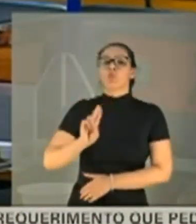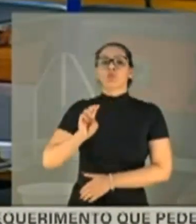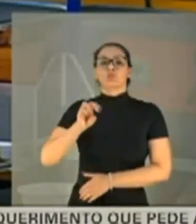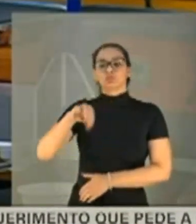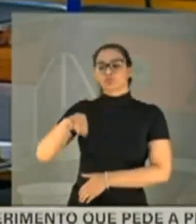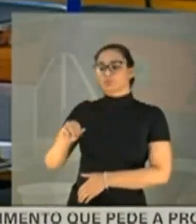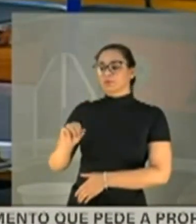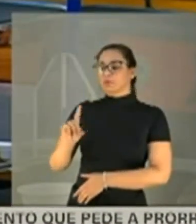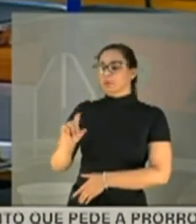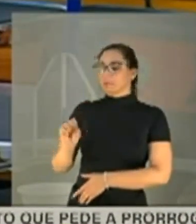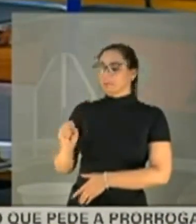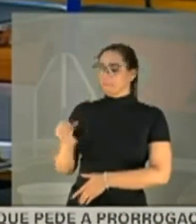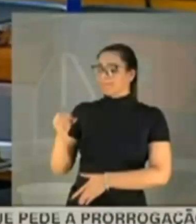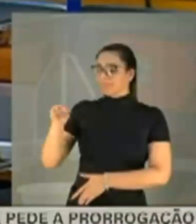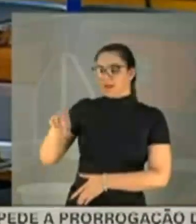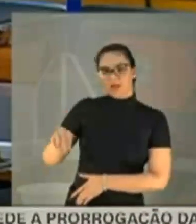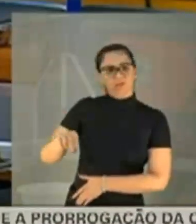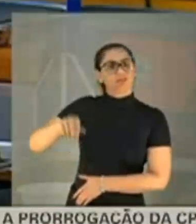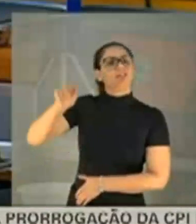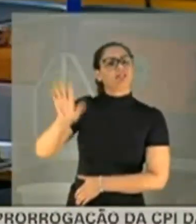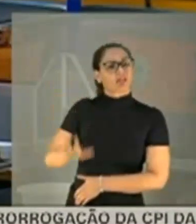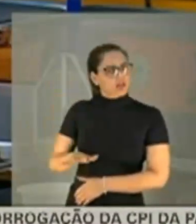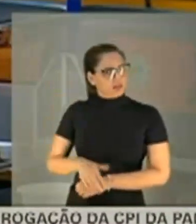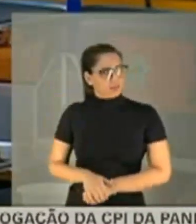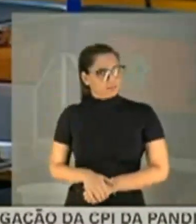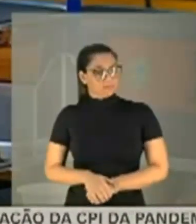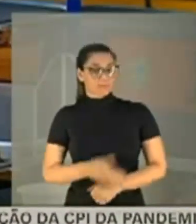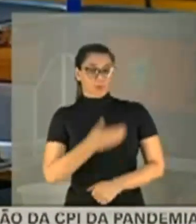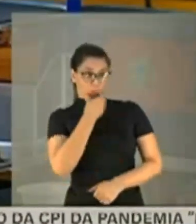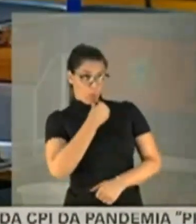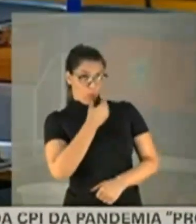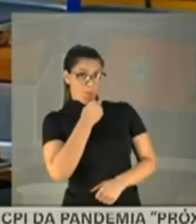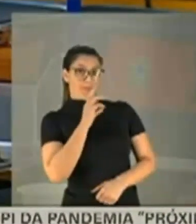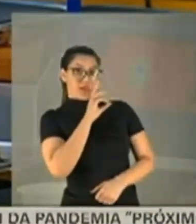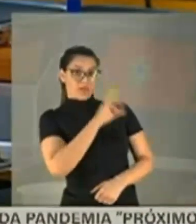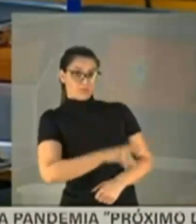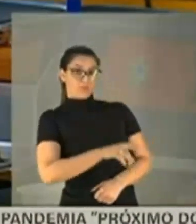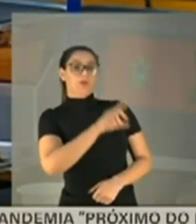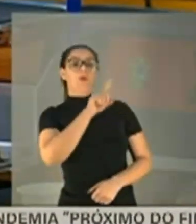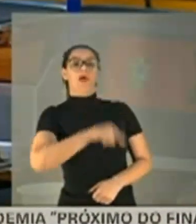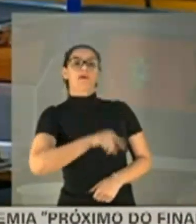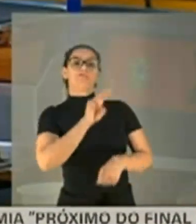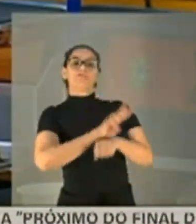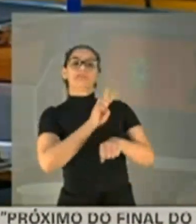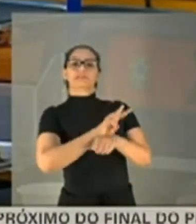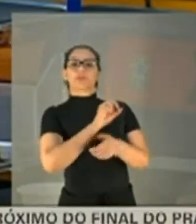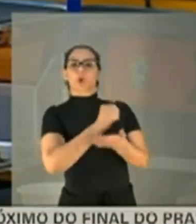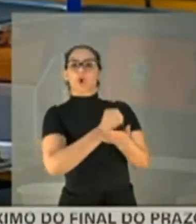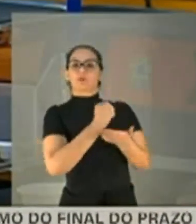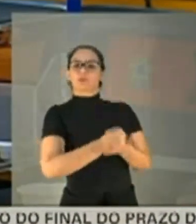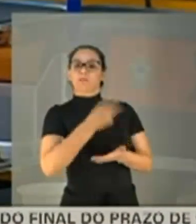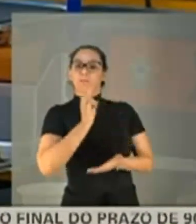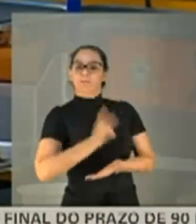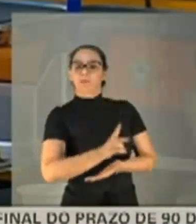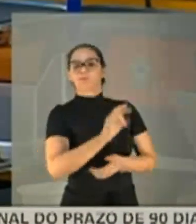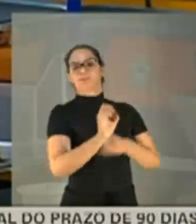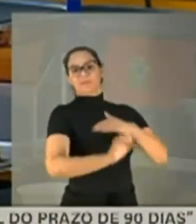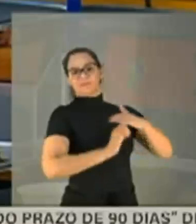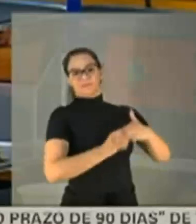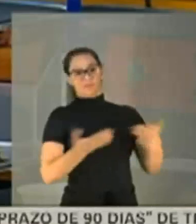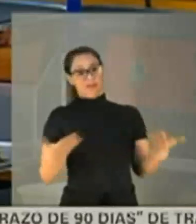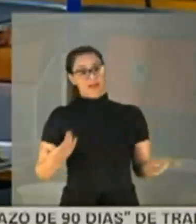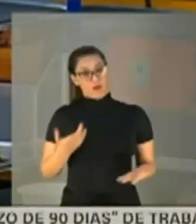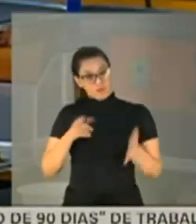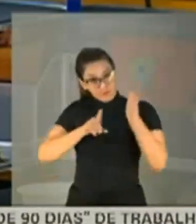Madison? Aí o senhor Luiz Ricardo diz: foi a fiscal do contrato, para continuar com a empresa. Aí a pergunta